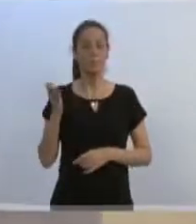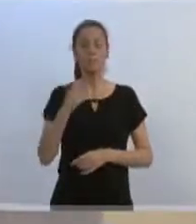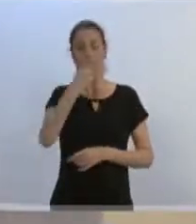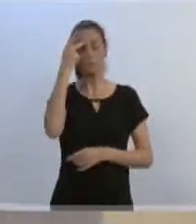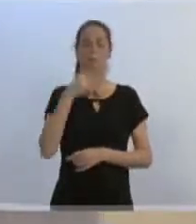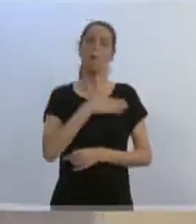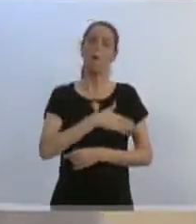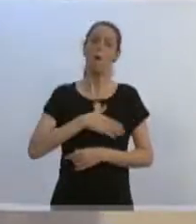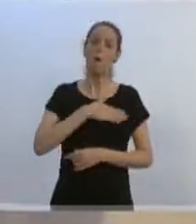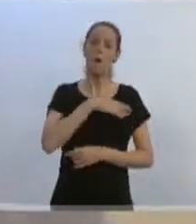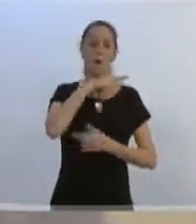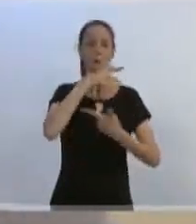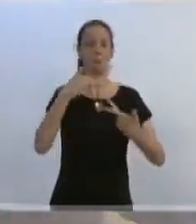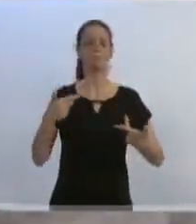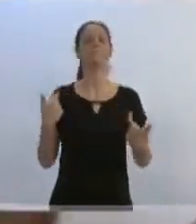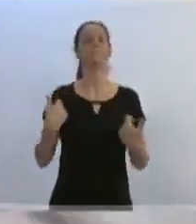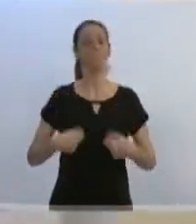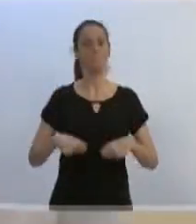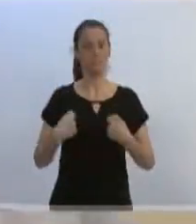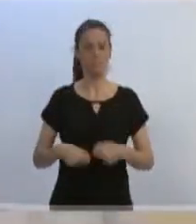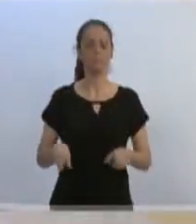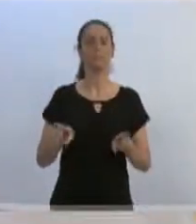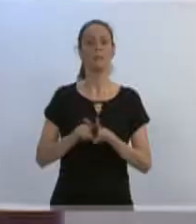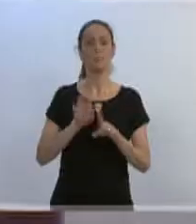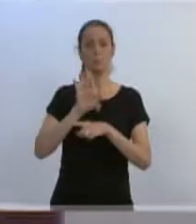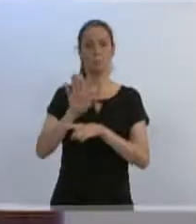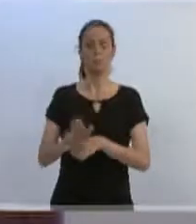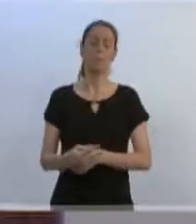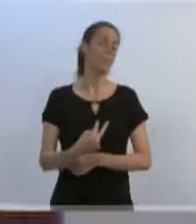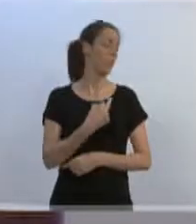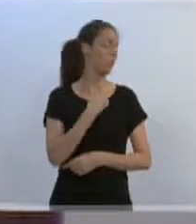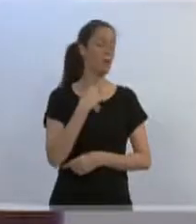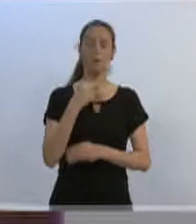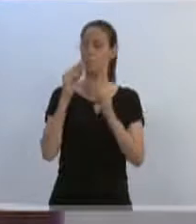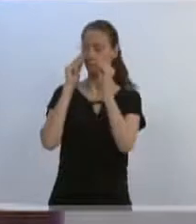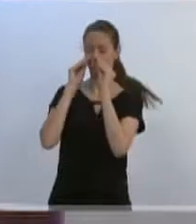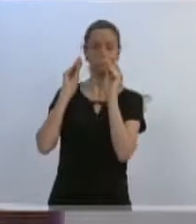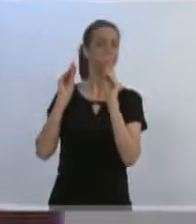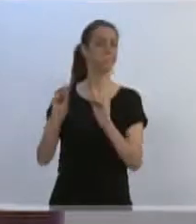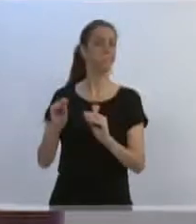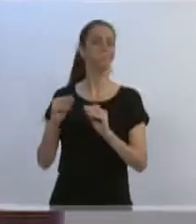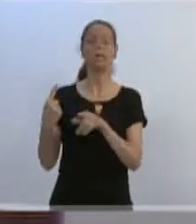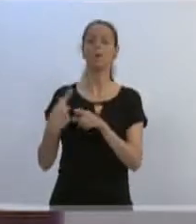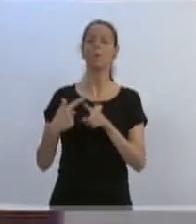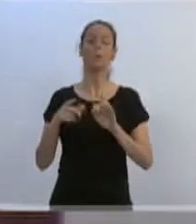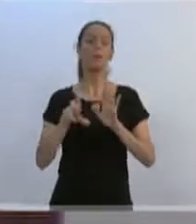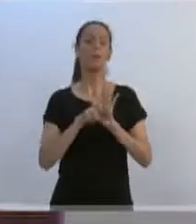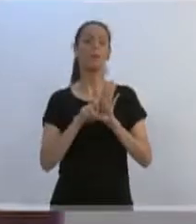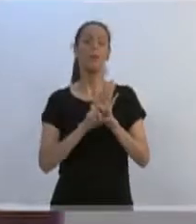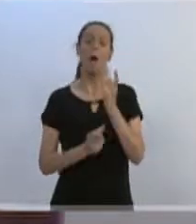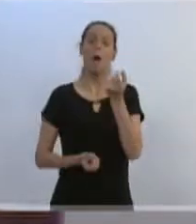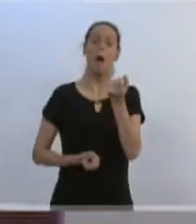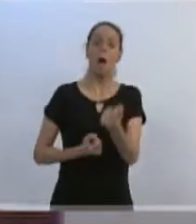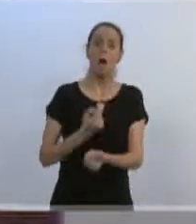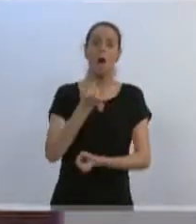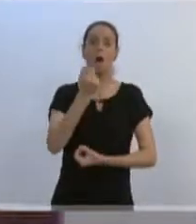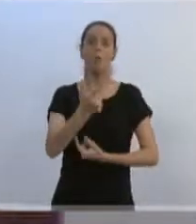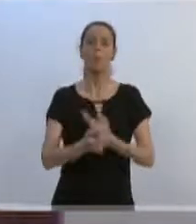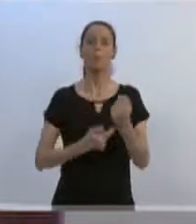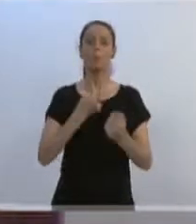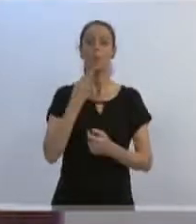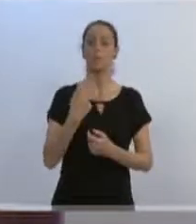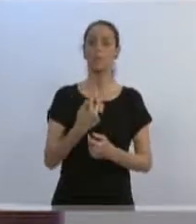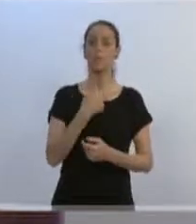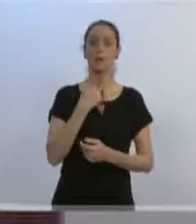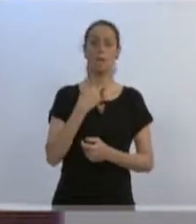animais precisam nossos animais não pode ser abandonado por uma simples lei que alguns dizem que não podem usar muito